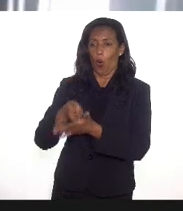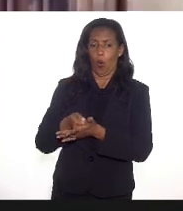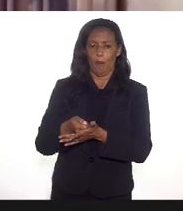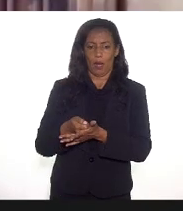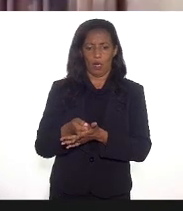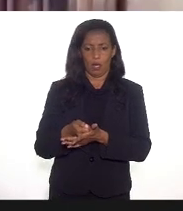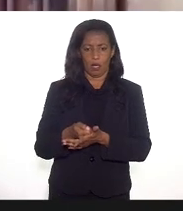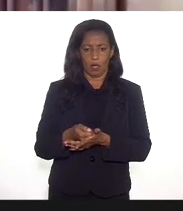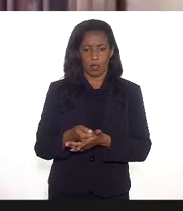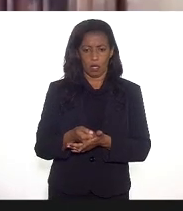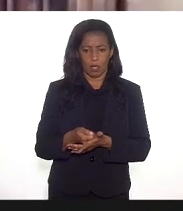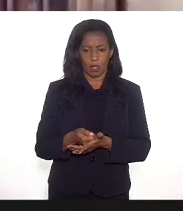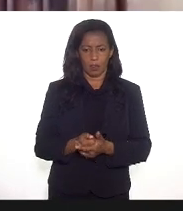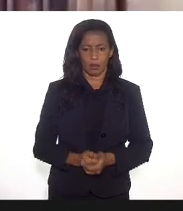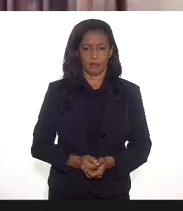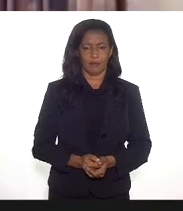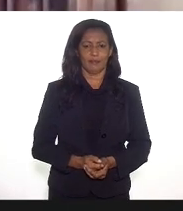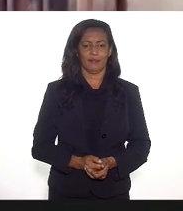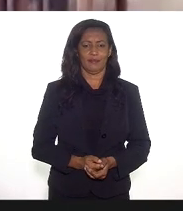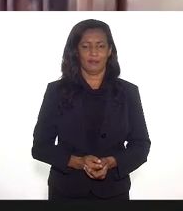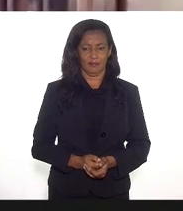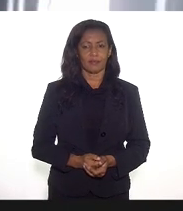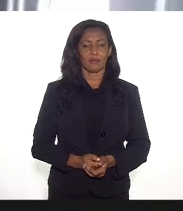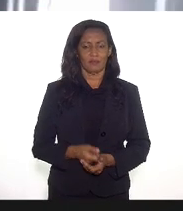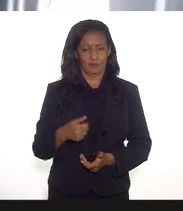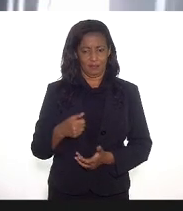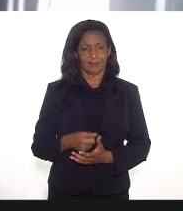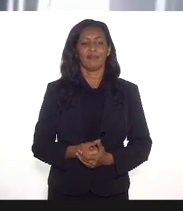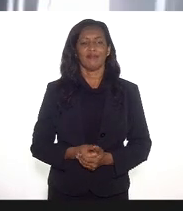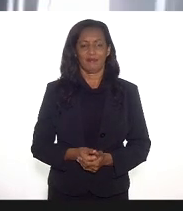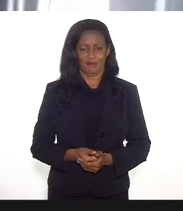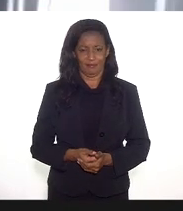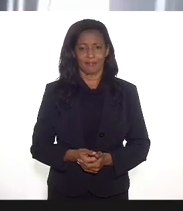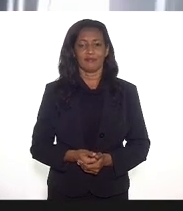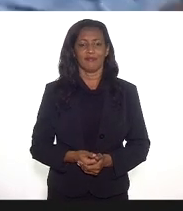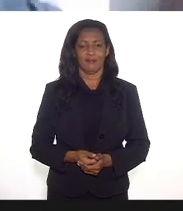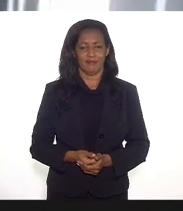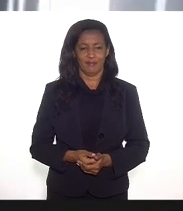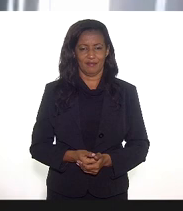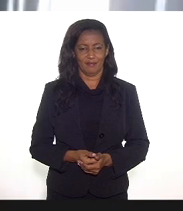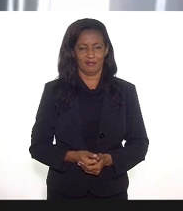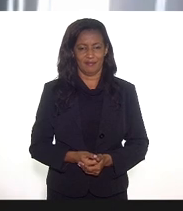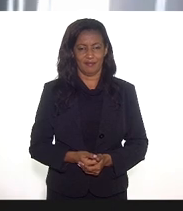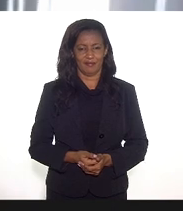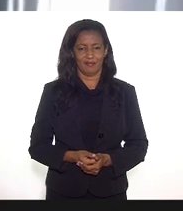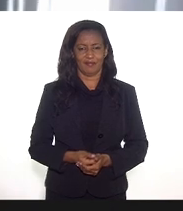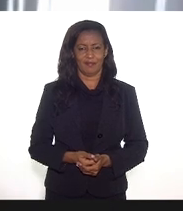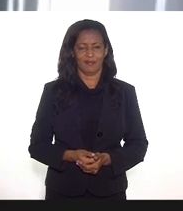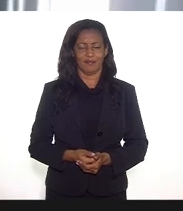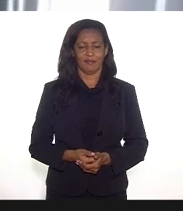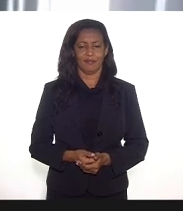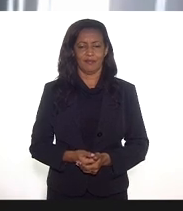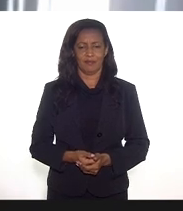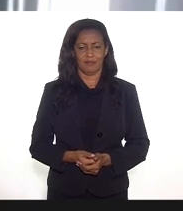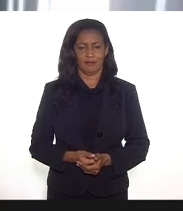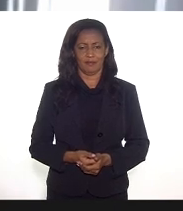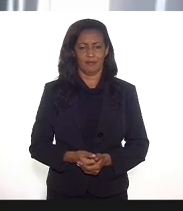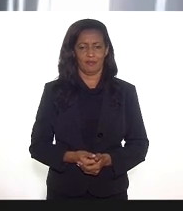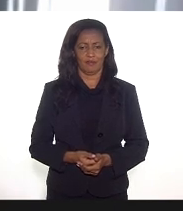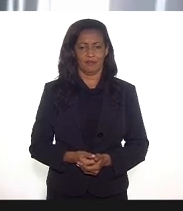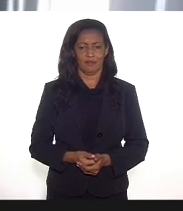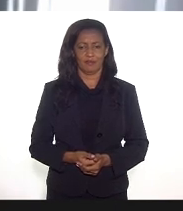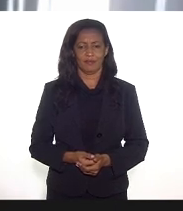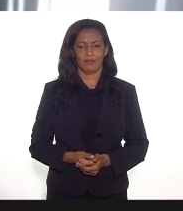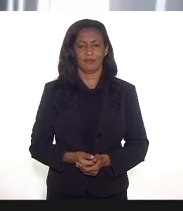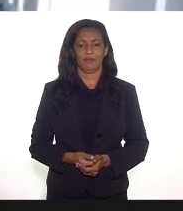som. Não. Vocês estão me ouvindo? Muito bem. Pois é. Então, Eliomar, talvez seja o sua